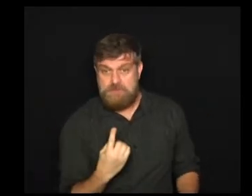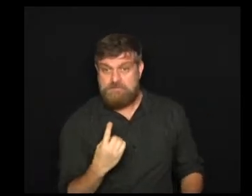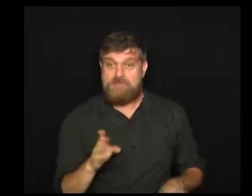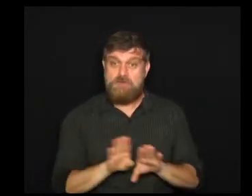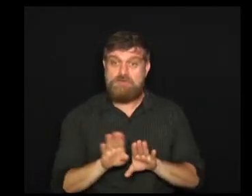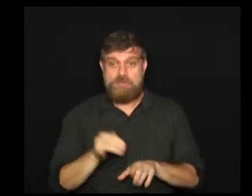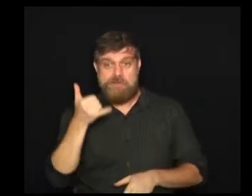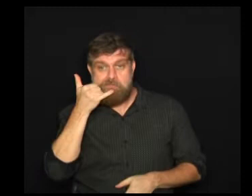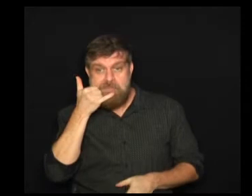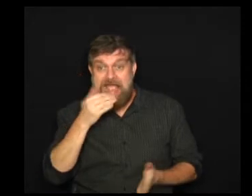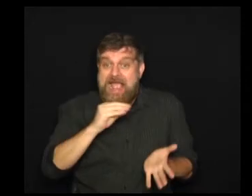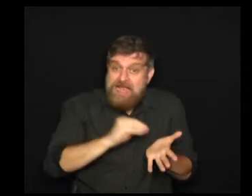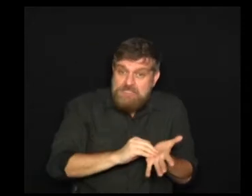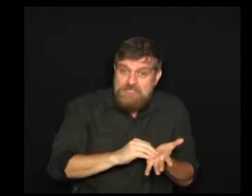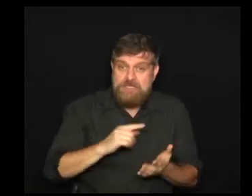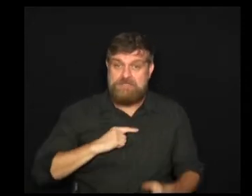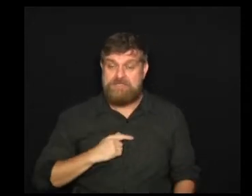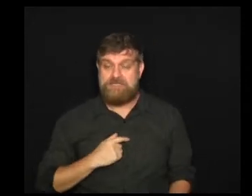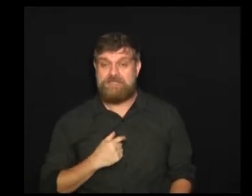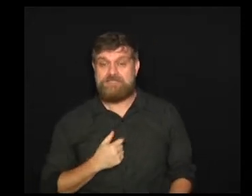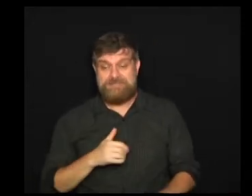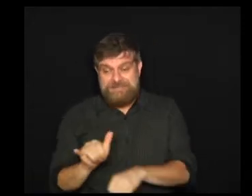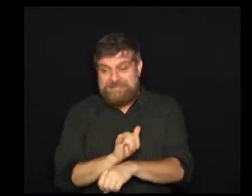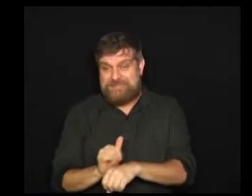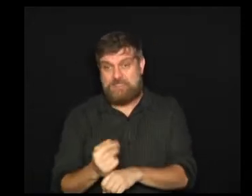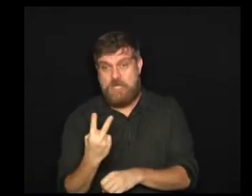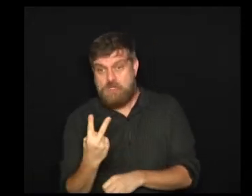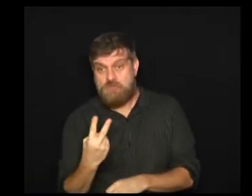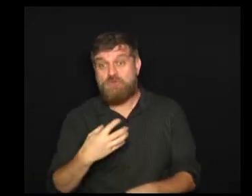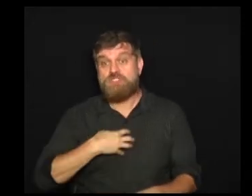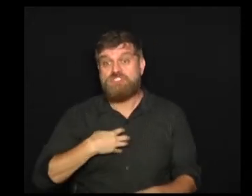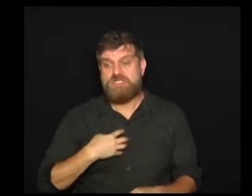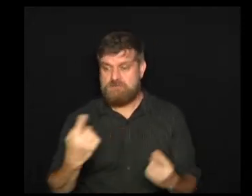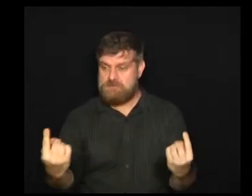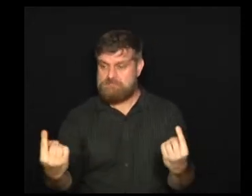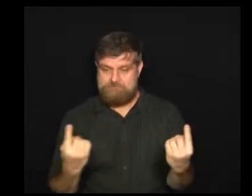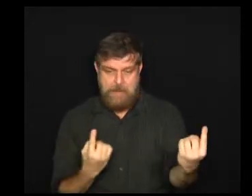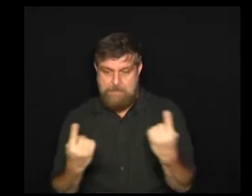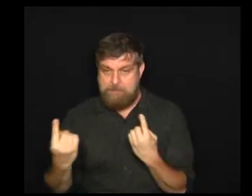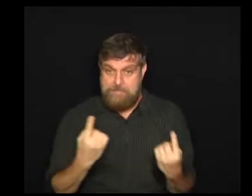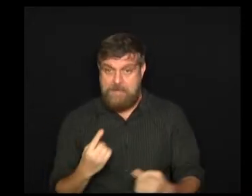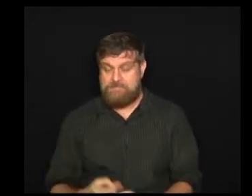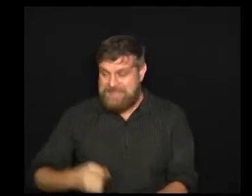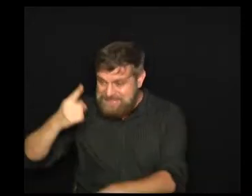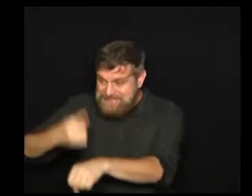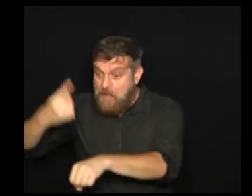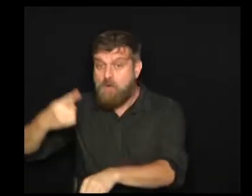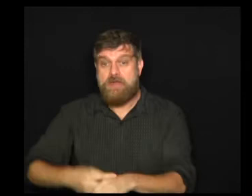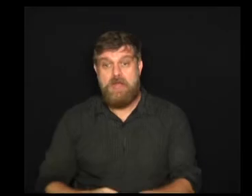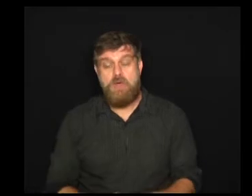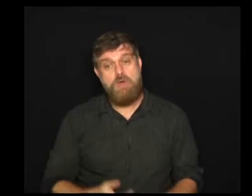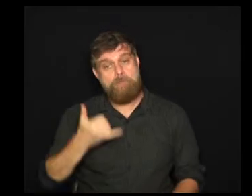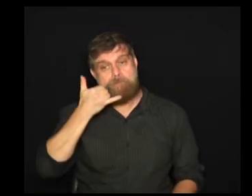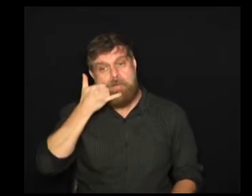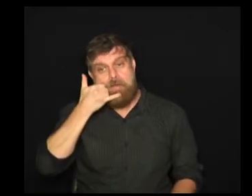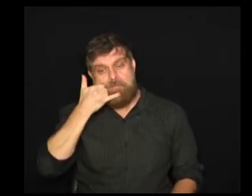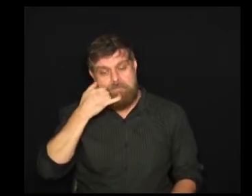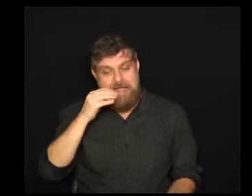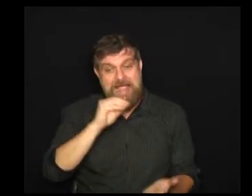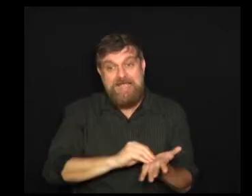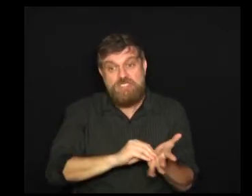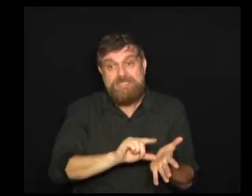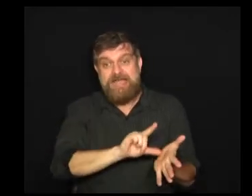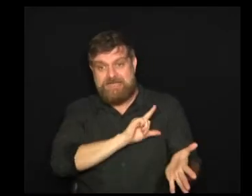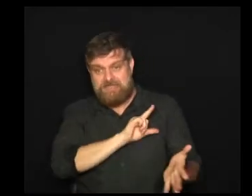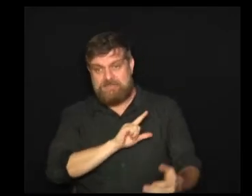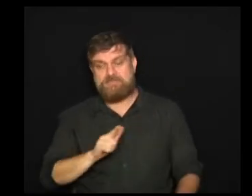esses dois modos de atendimento, a gente precisa está bem preparado, bem organizado para isso, né? E